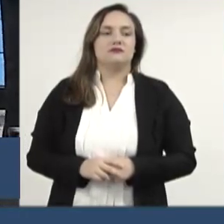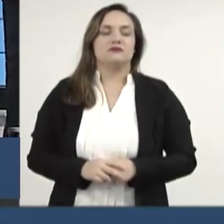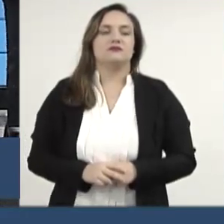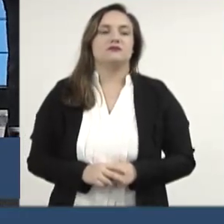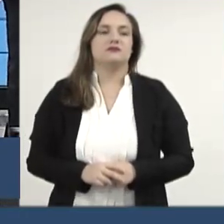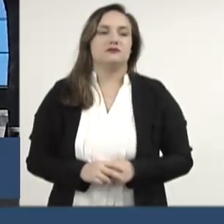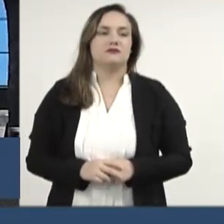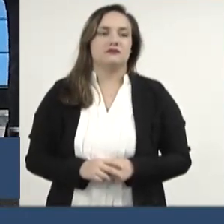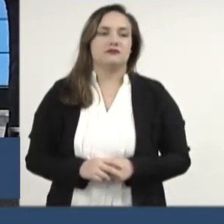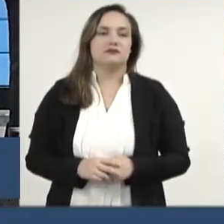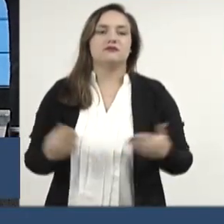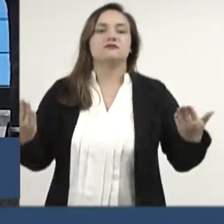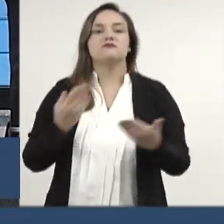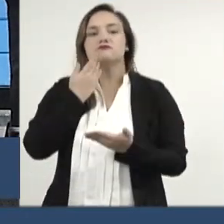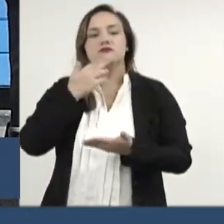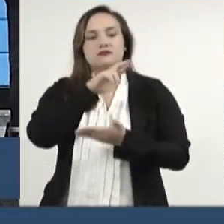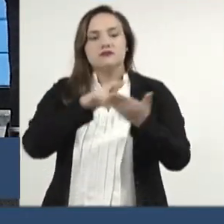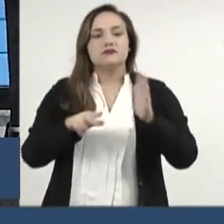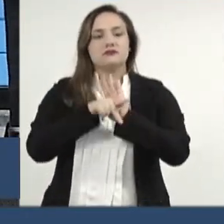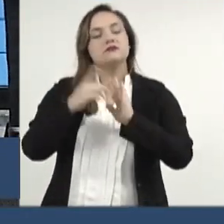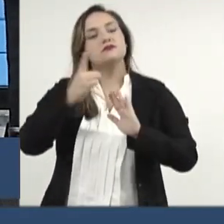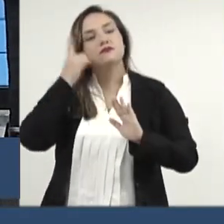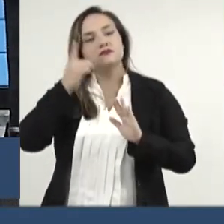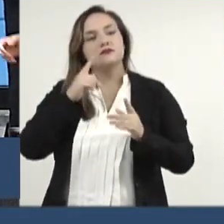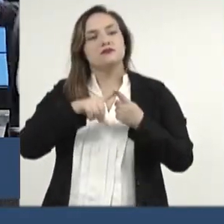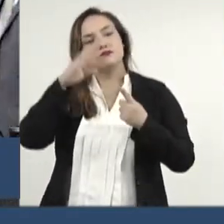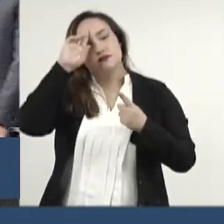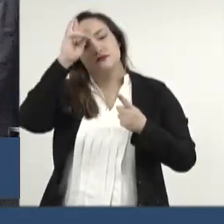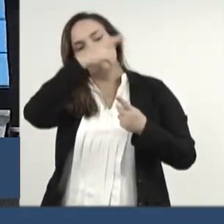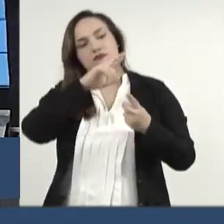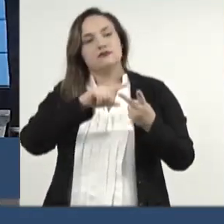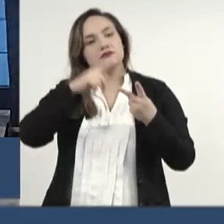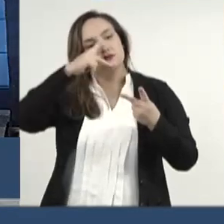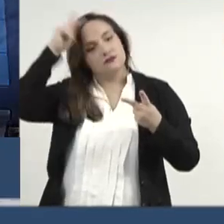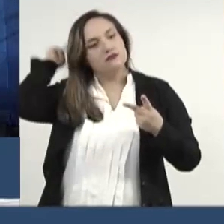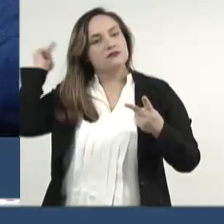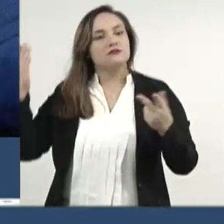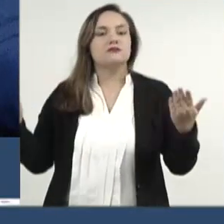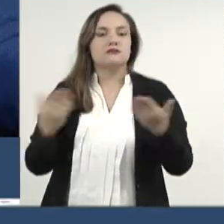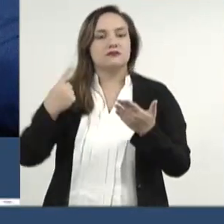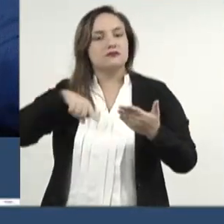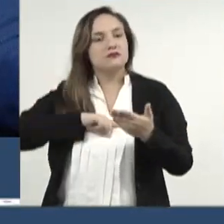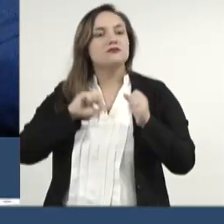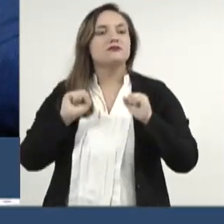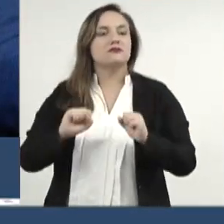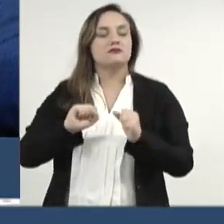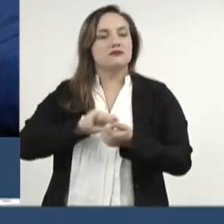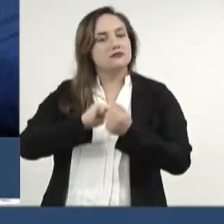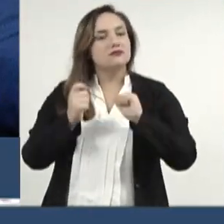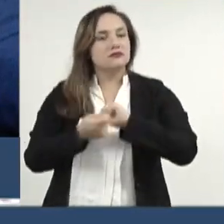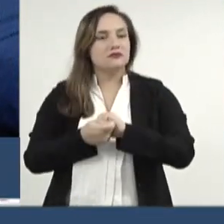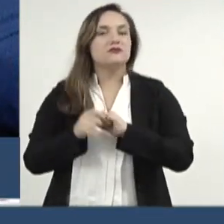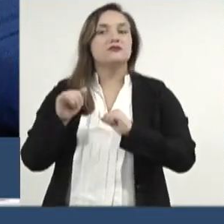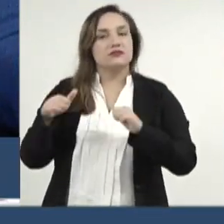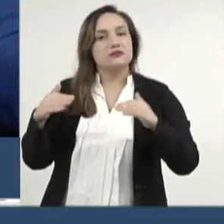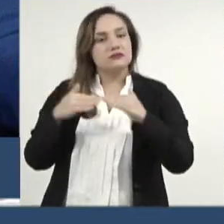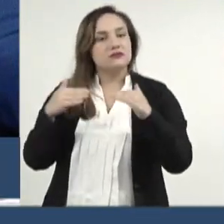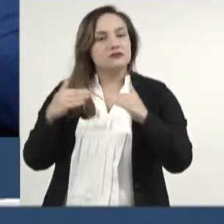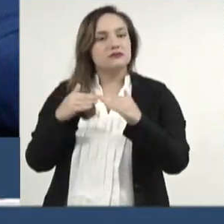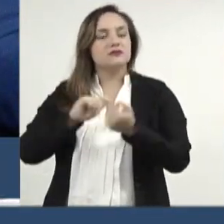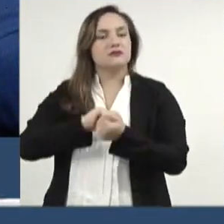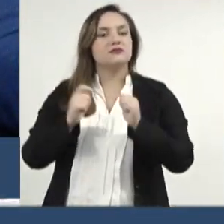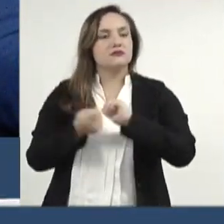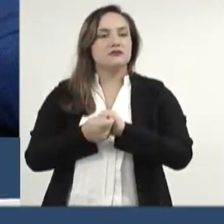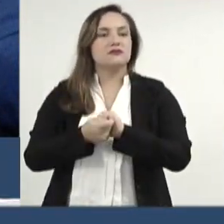Deputada, por requerimento dos deputados Reinaldo e deputado Paulo Correia, nós podemos sim, se tiver aqui a essência de Vossa Excelência,